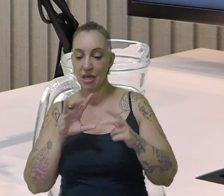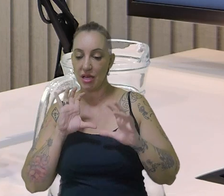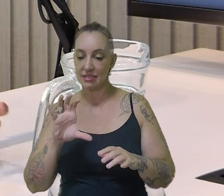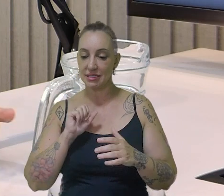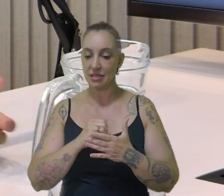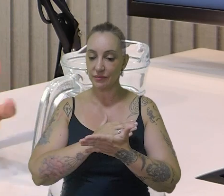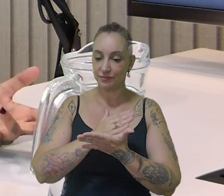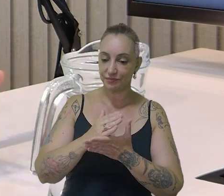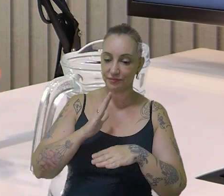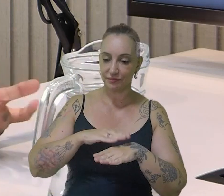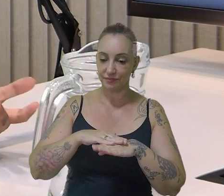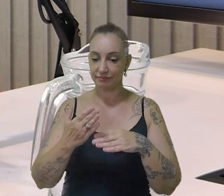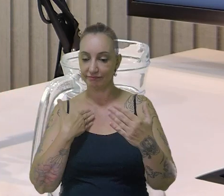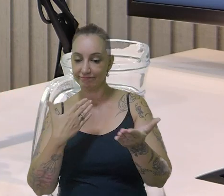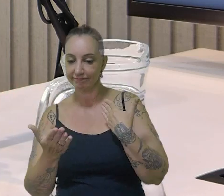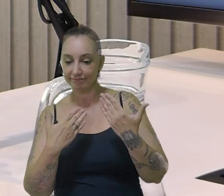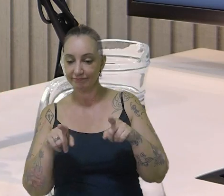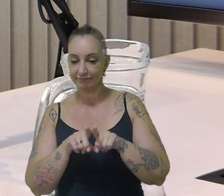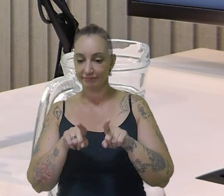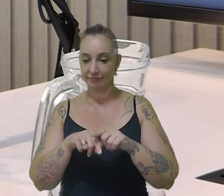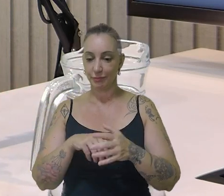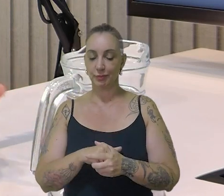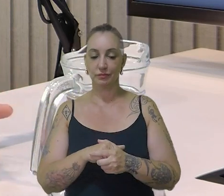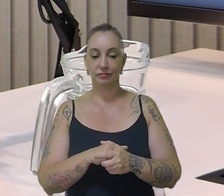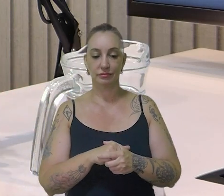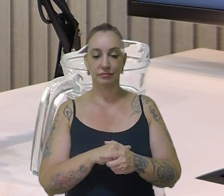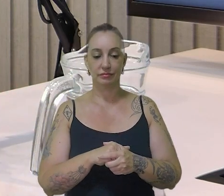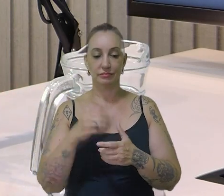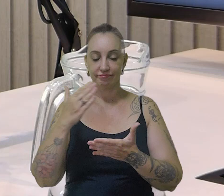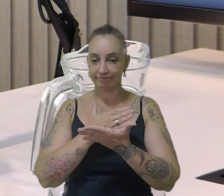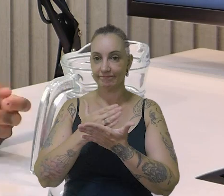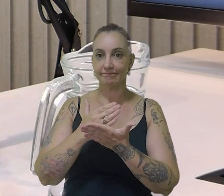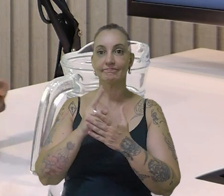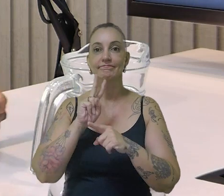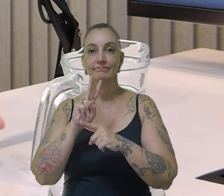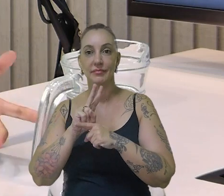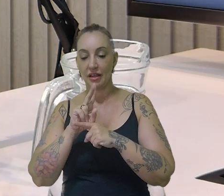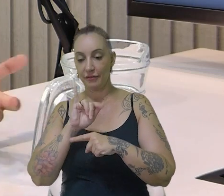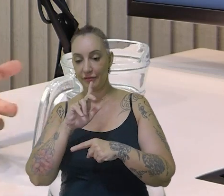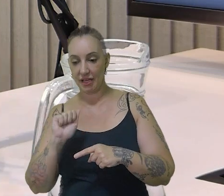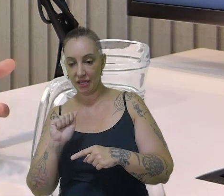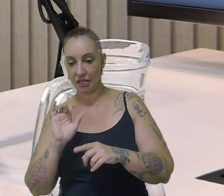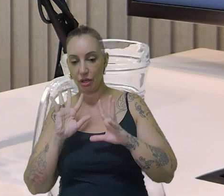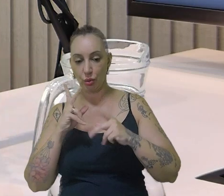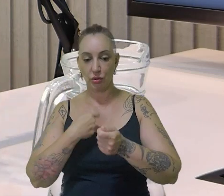eu comecei a fazer as relações também Eh aí eu assumi a curadoria do viga ali toda coisa administrativa foi